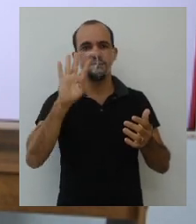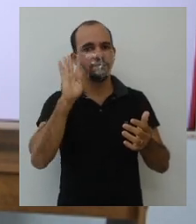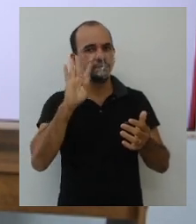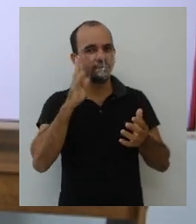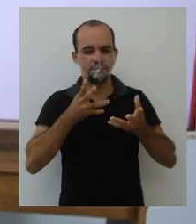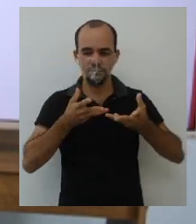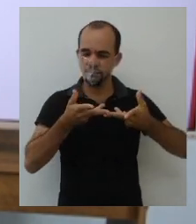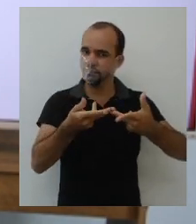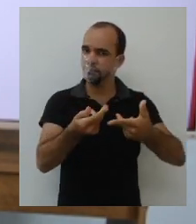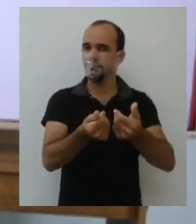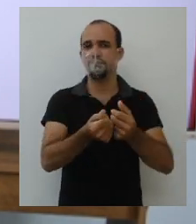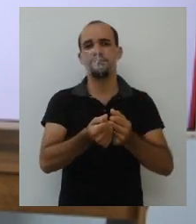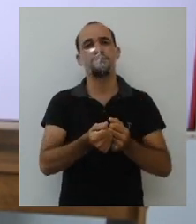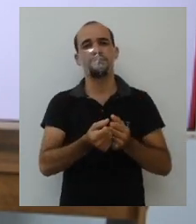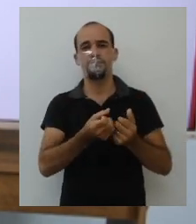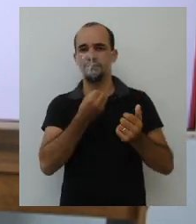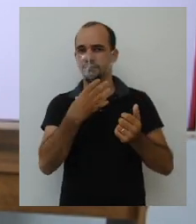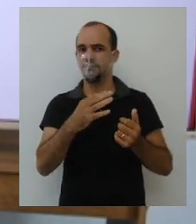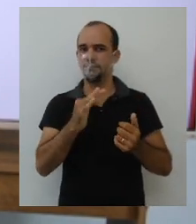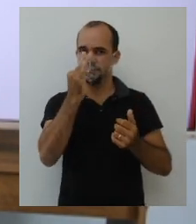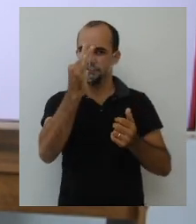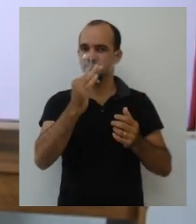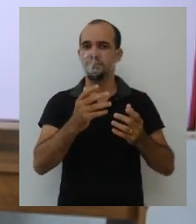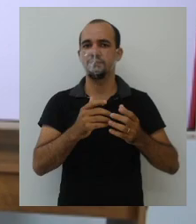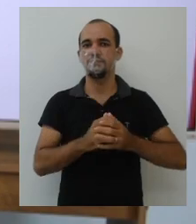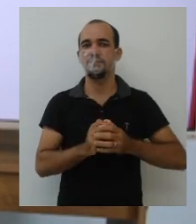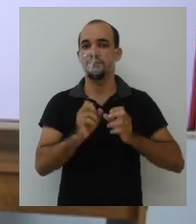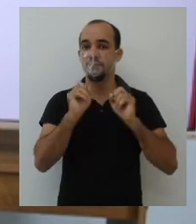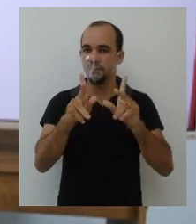colocar em prática o que é um resumo, tá bom?